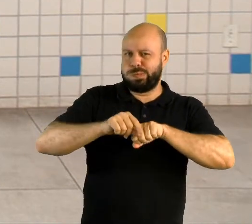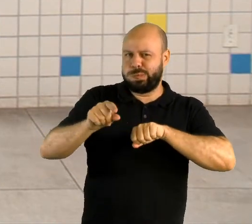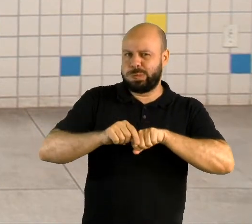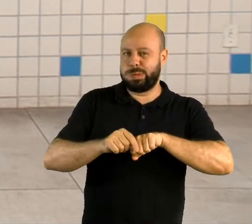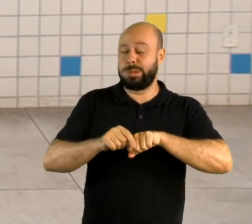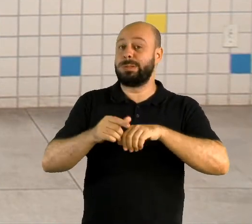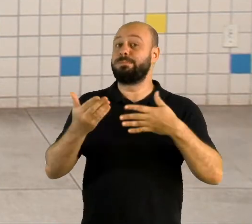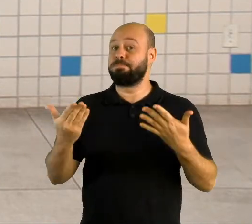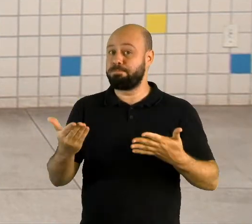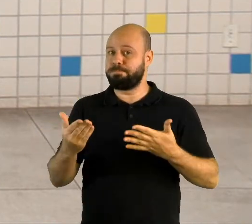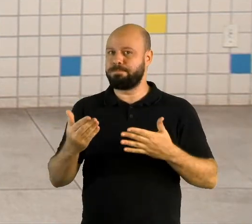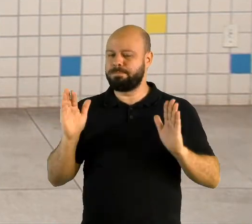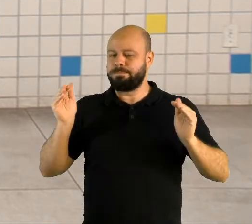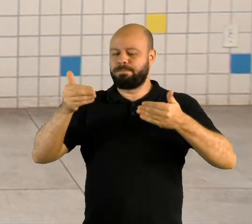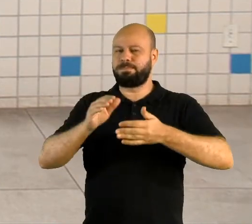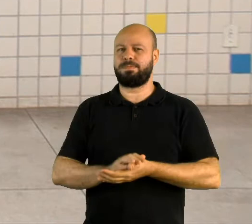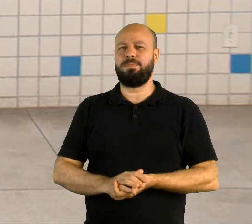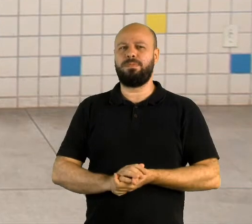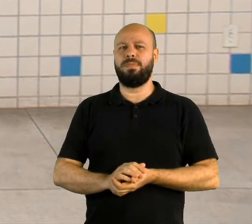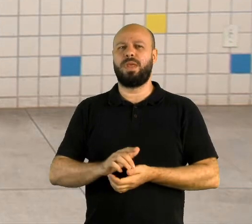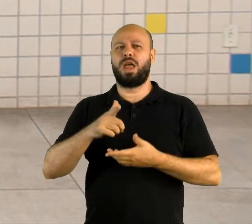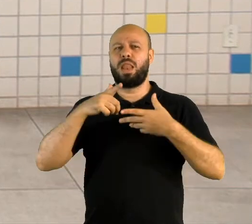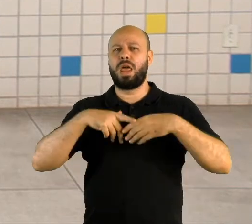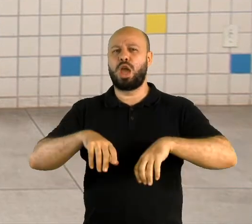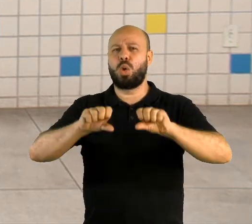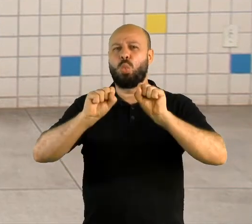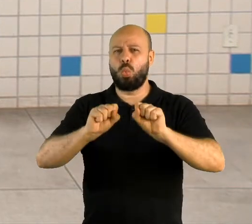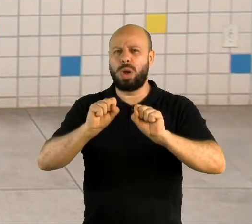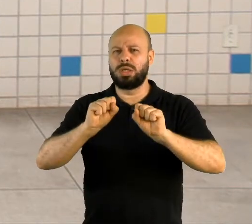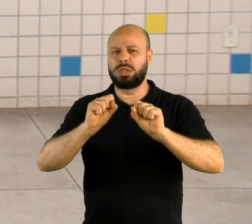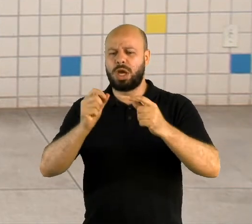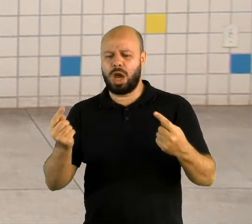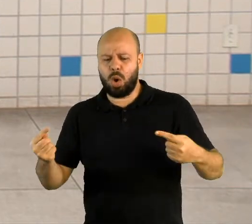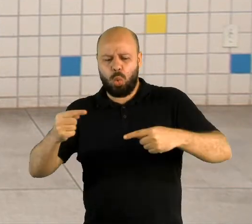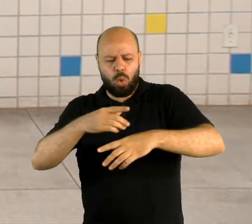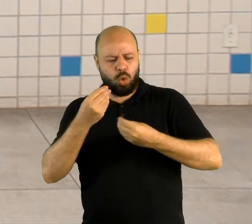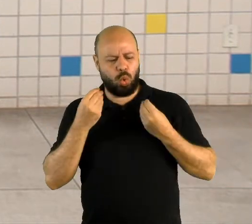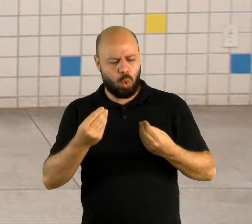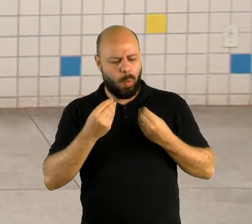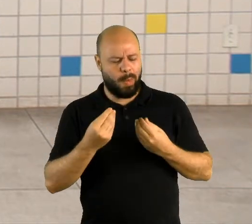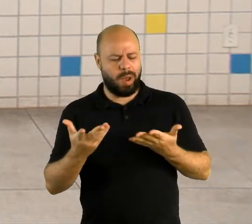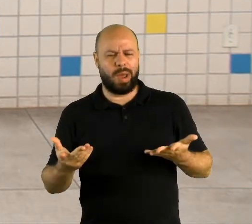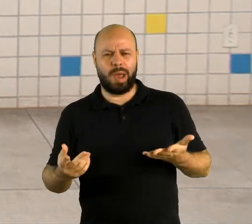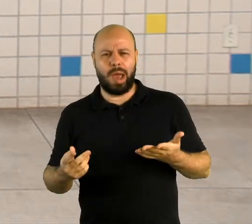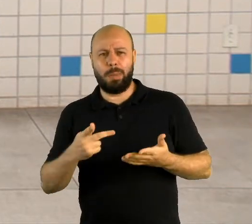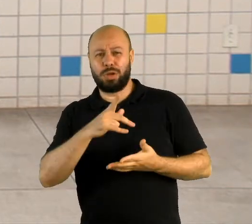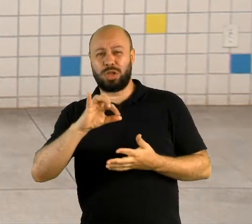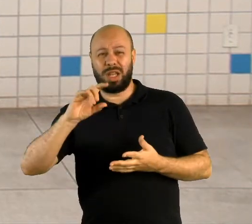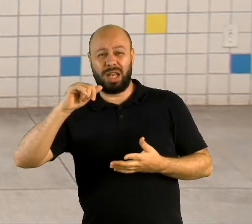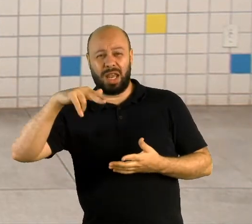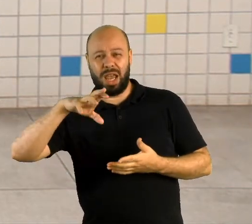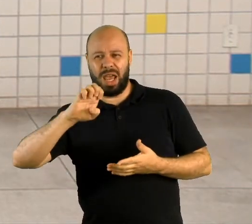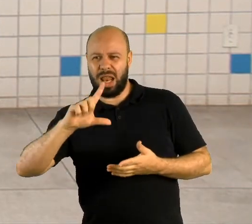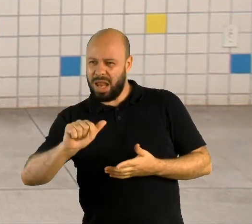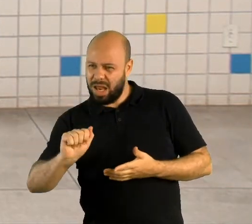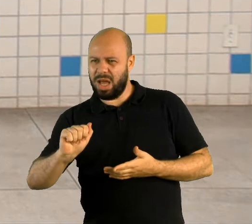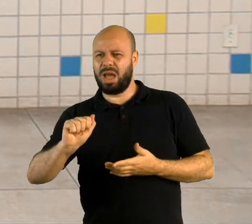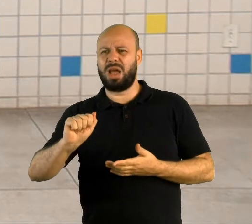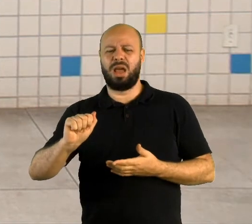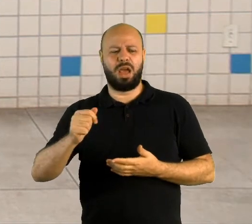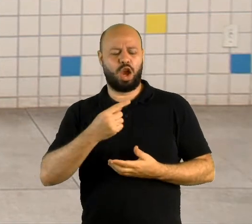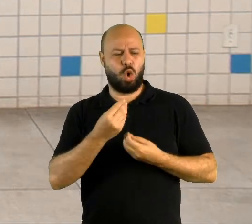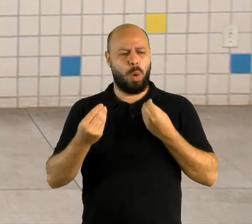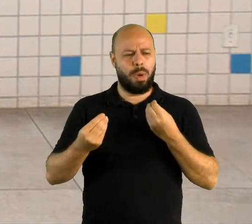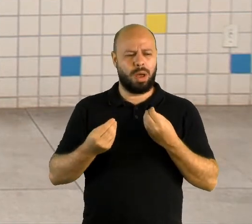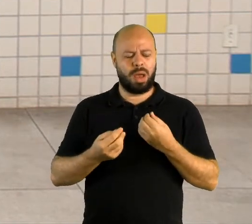O linguista se revela contraditório logo ao responder à professora Daniela Aizentens, para quem